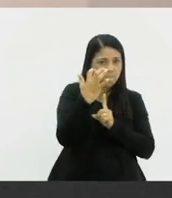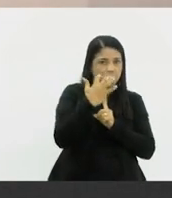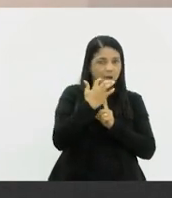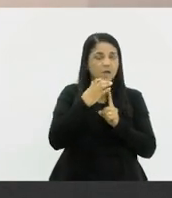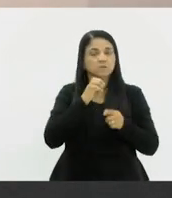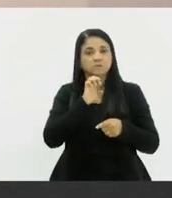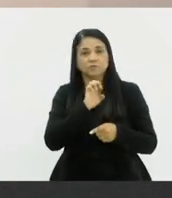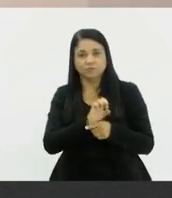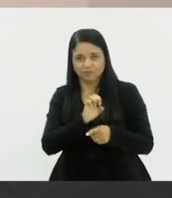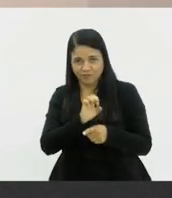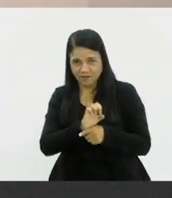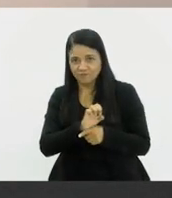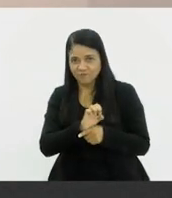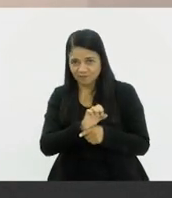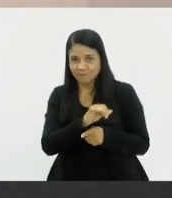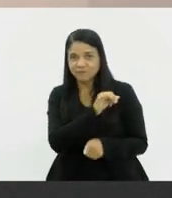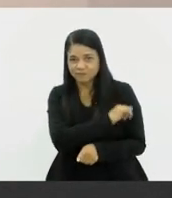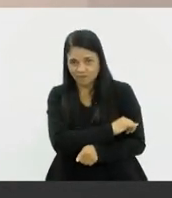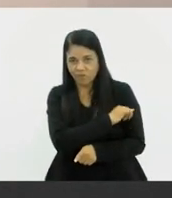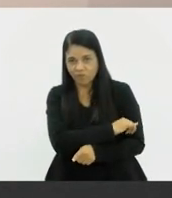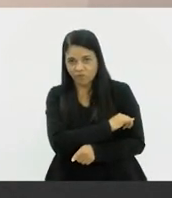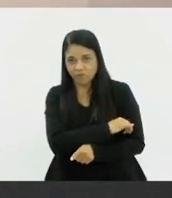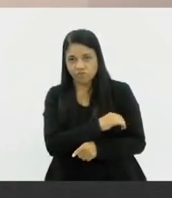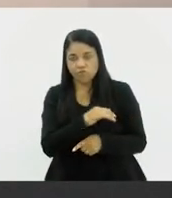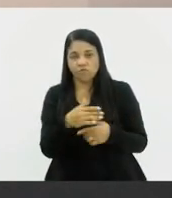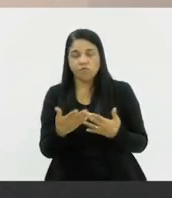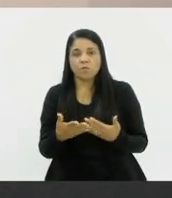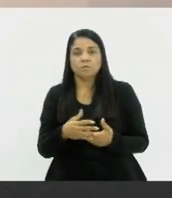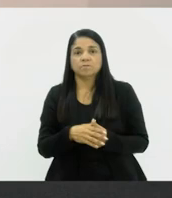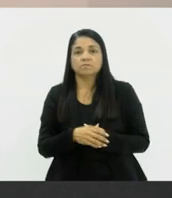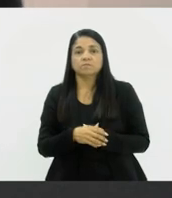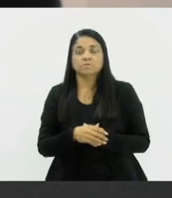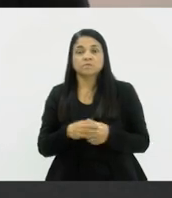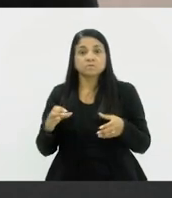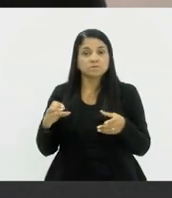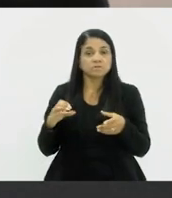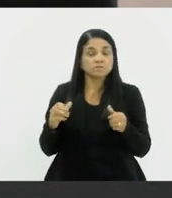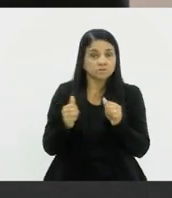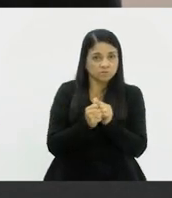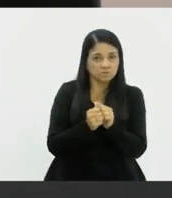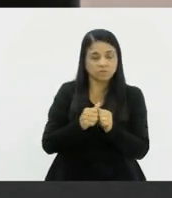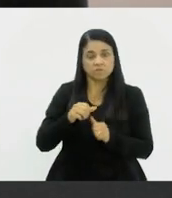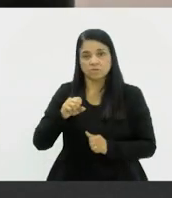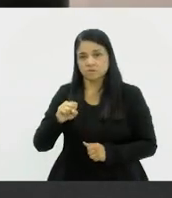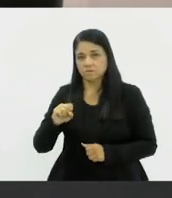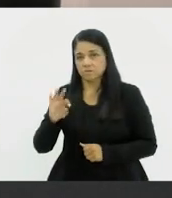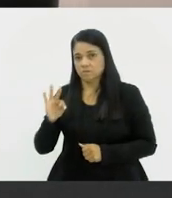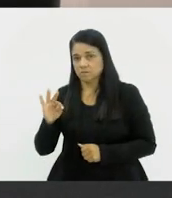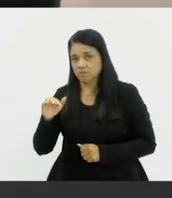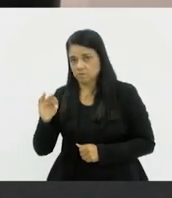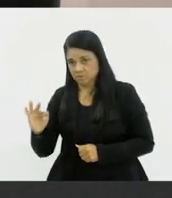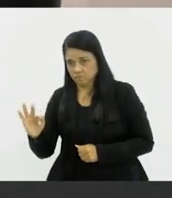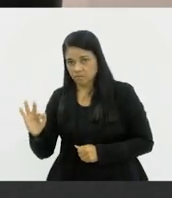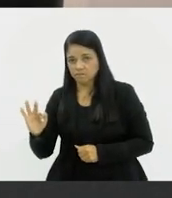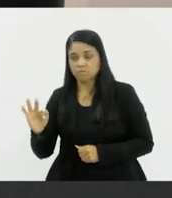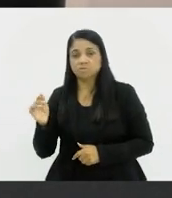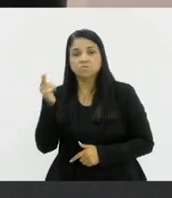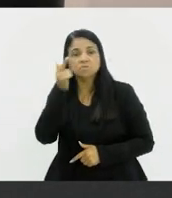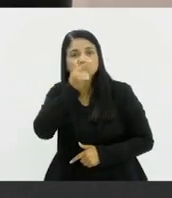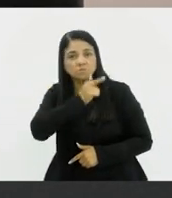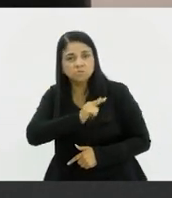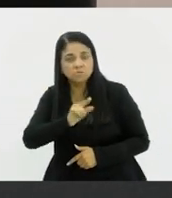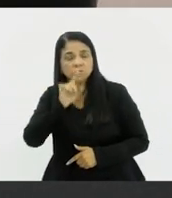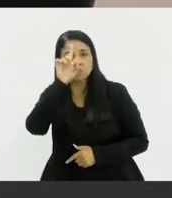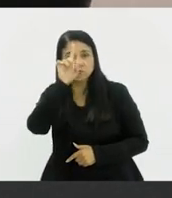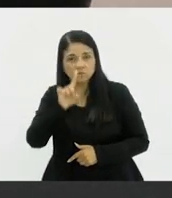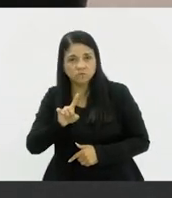grande né e junto ao STF eh a gente consegue o direito